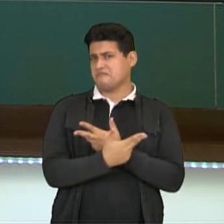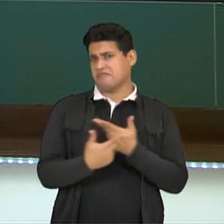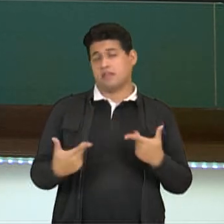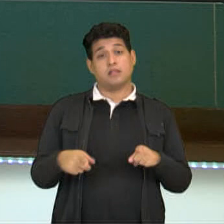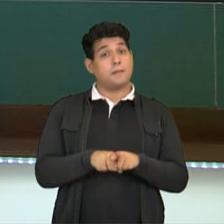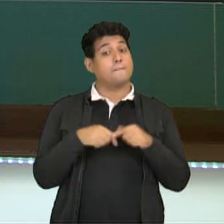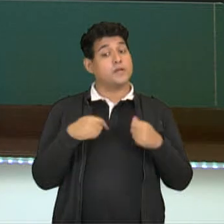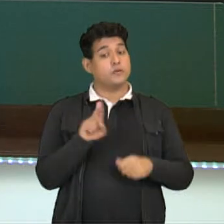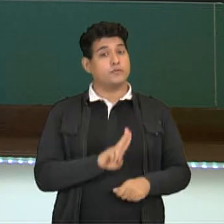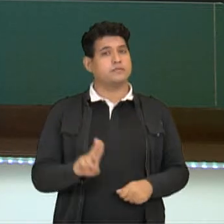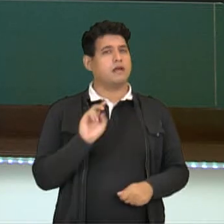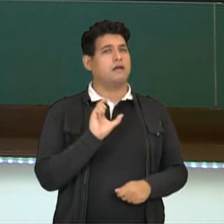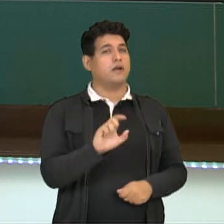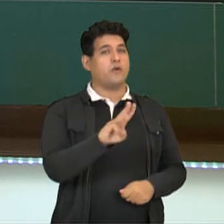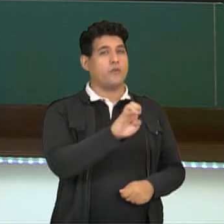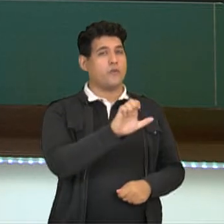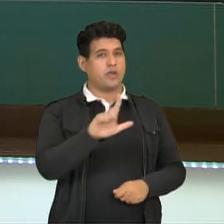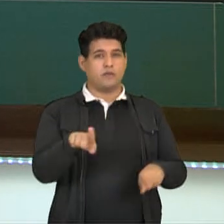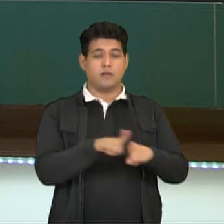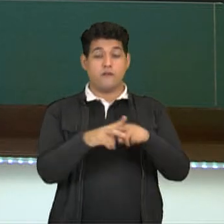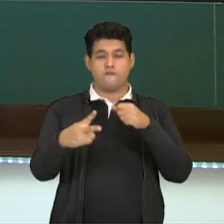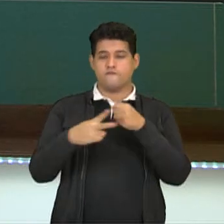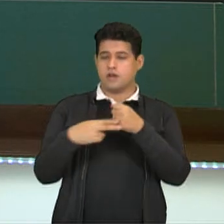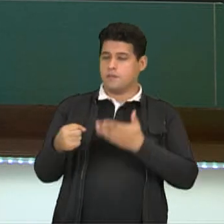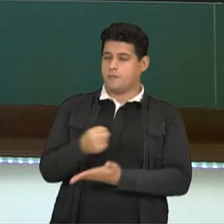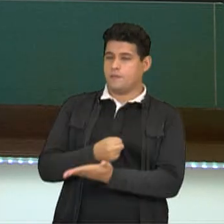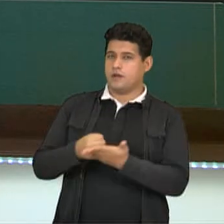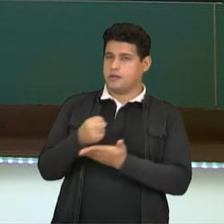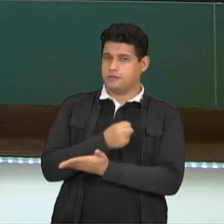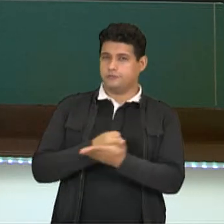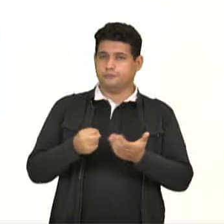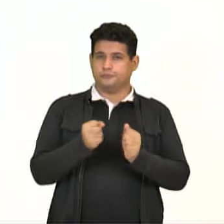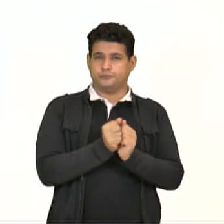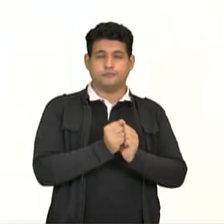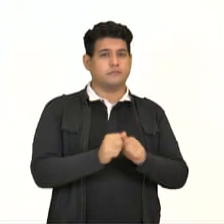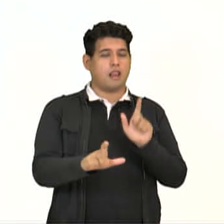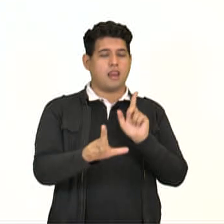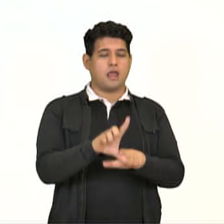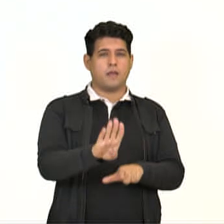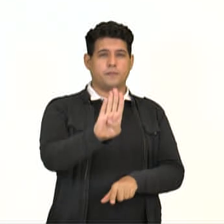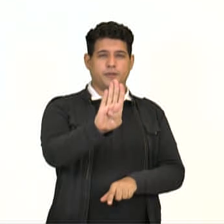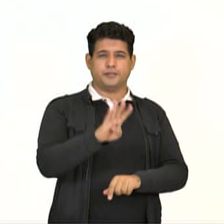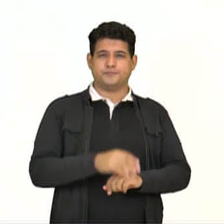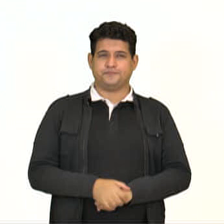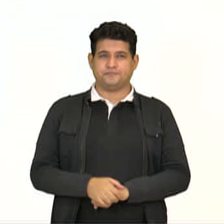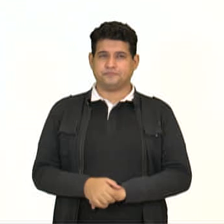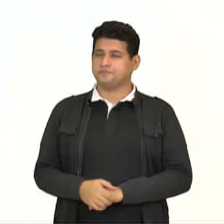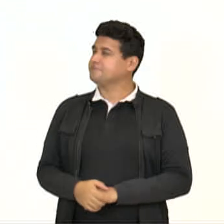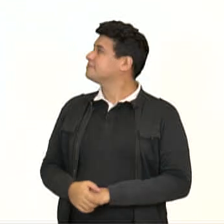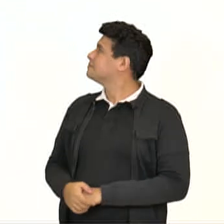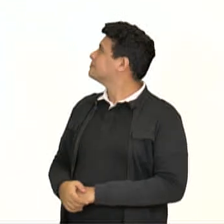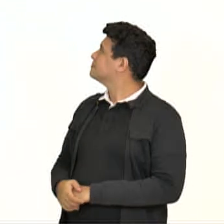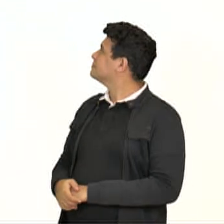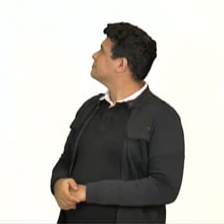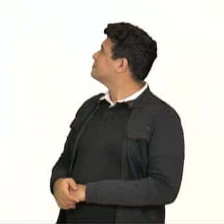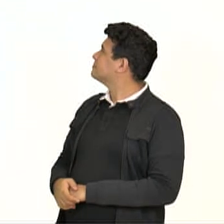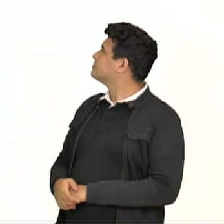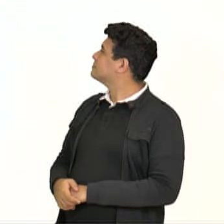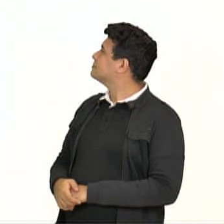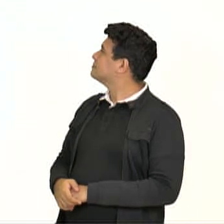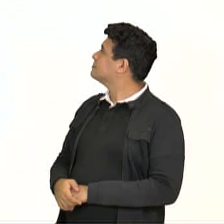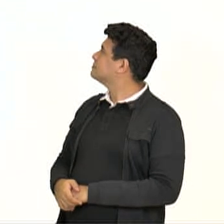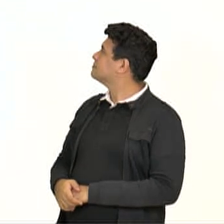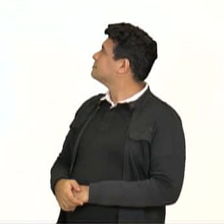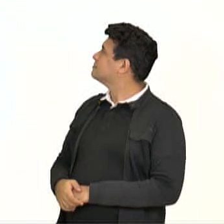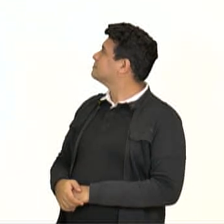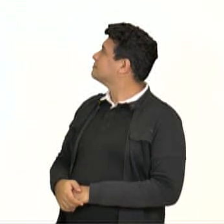o will e o verbo na forma básica dele. Letra B. If I eat too much chocolate, I will